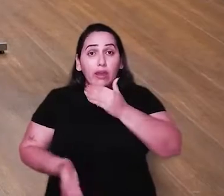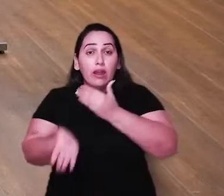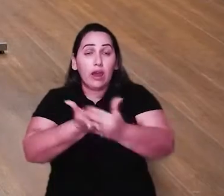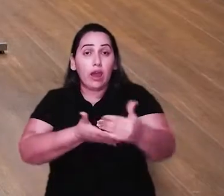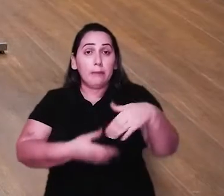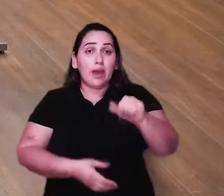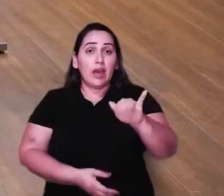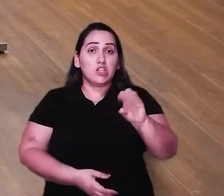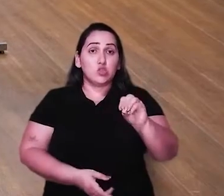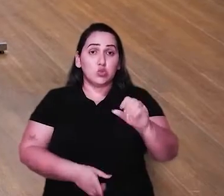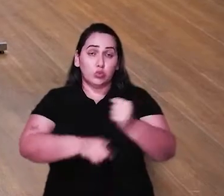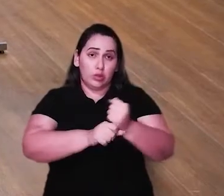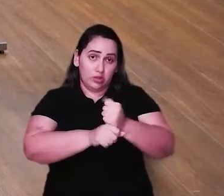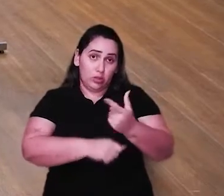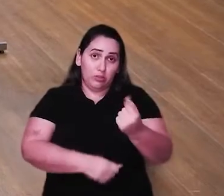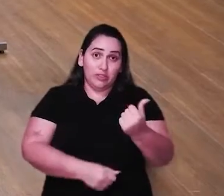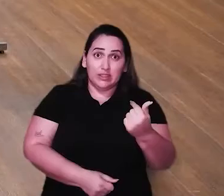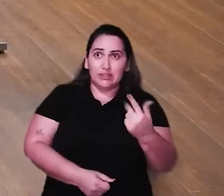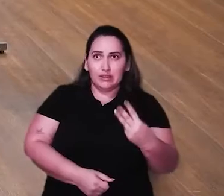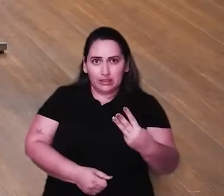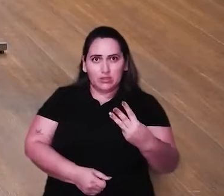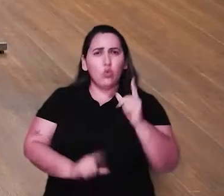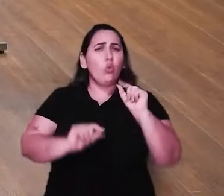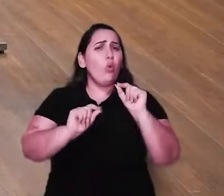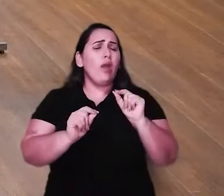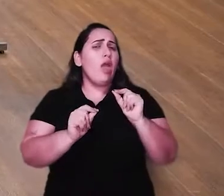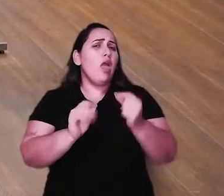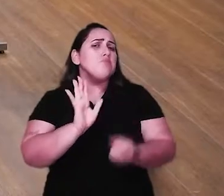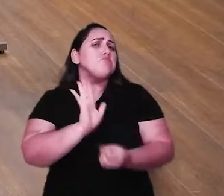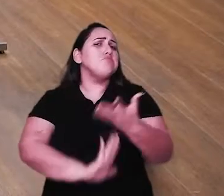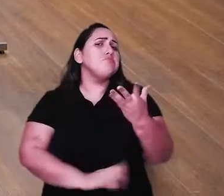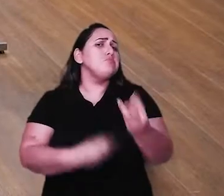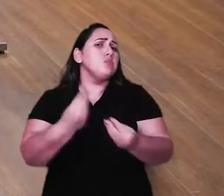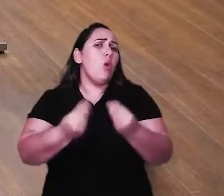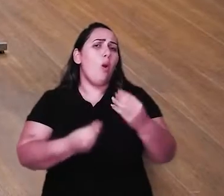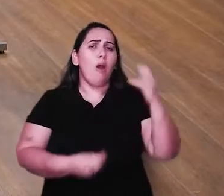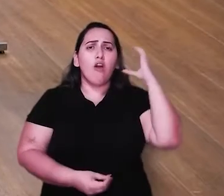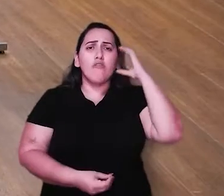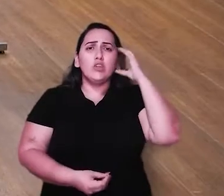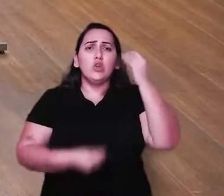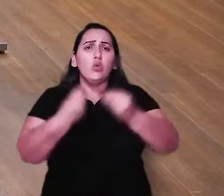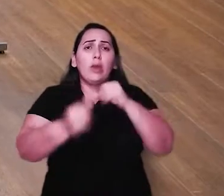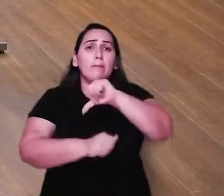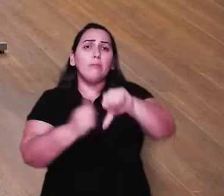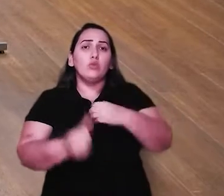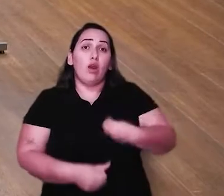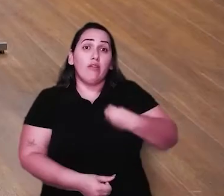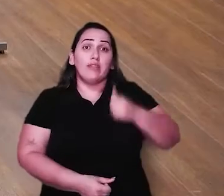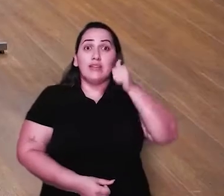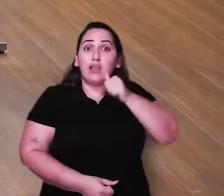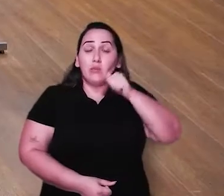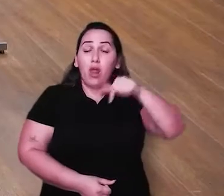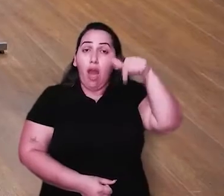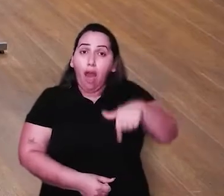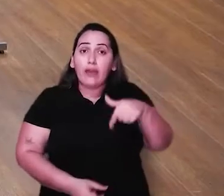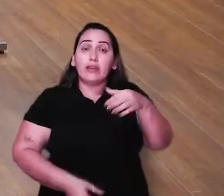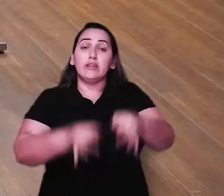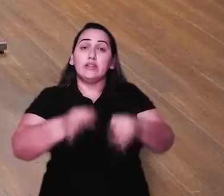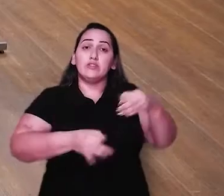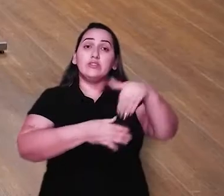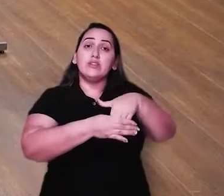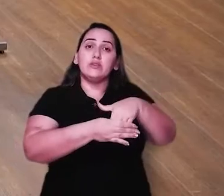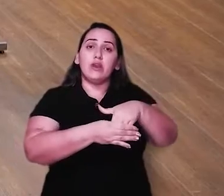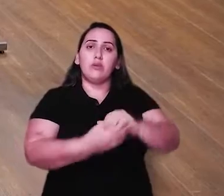de 2023. O que motivou a senhora a criar essa ouvidoria e como é que ela mudou a vida das mulheres na